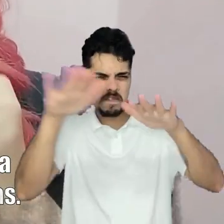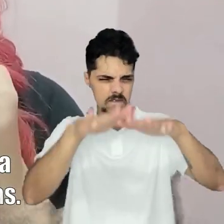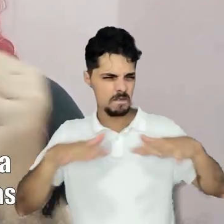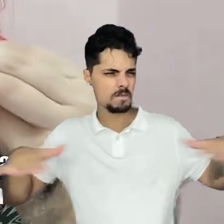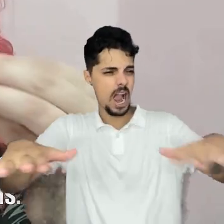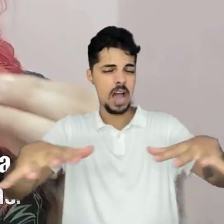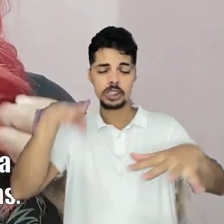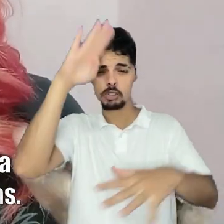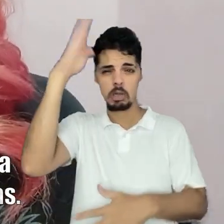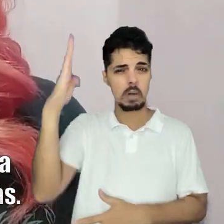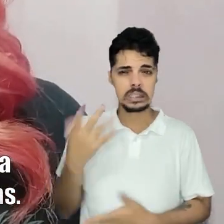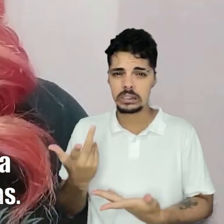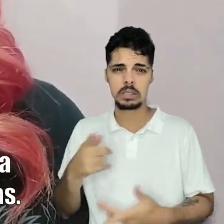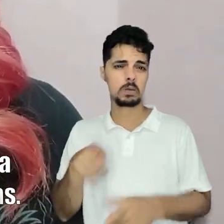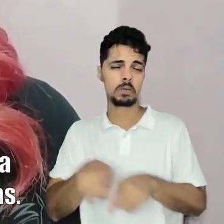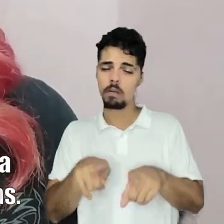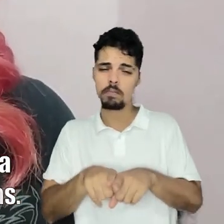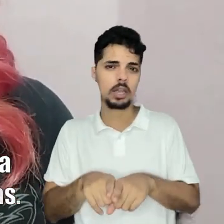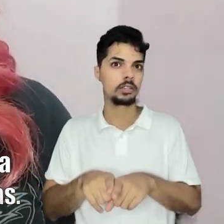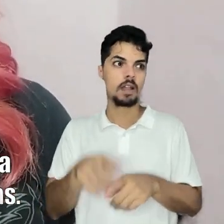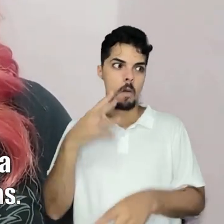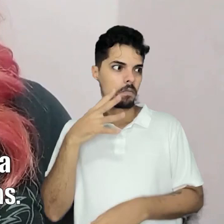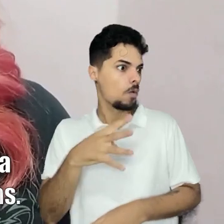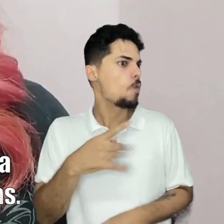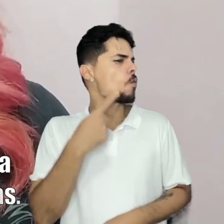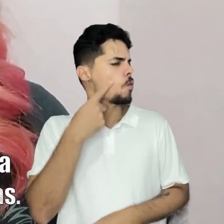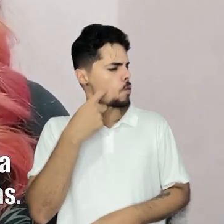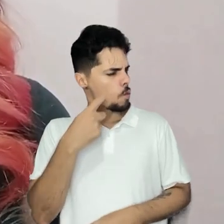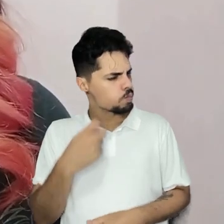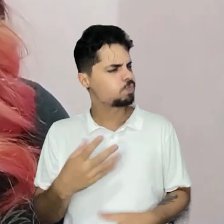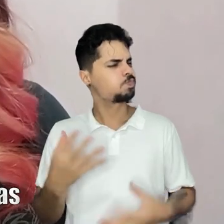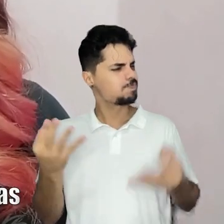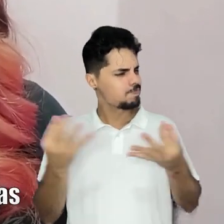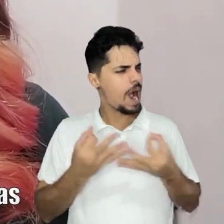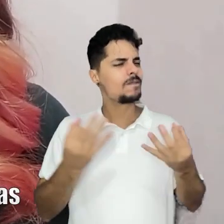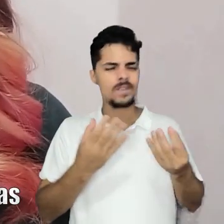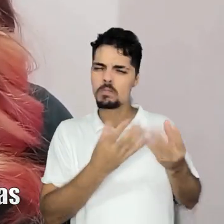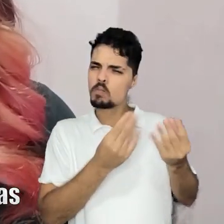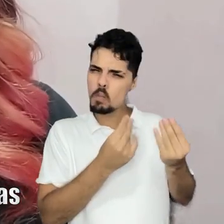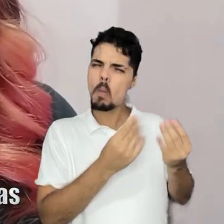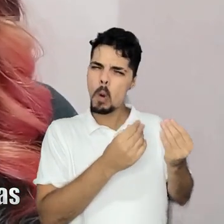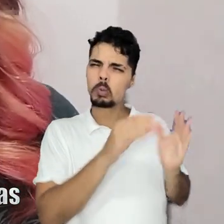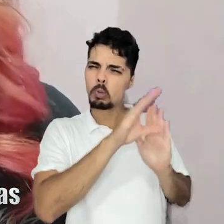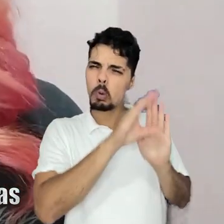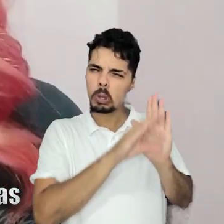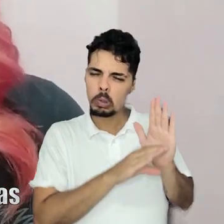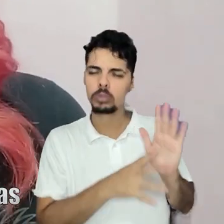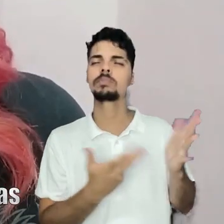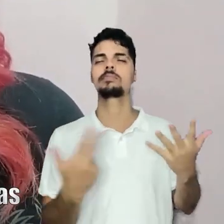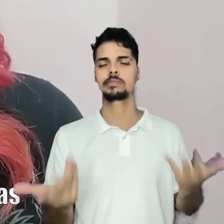é um produto muito rico para a obtenção de informações históricas. Eu vou apresentar agora